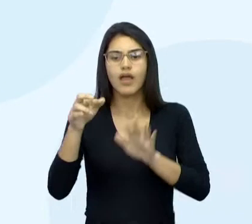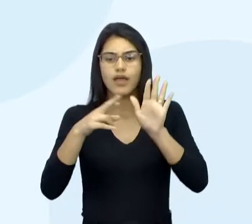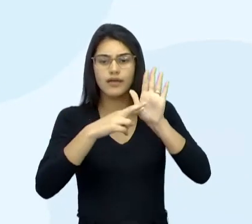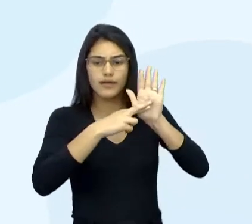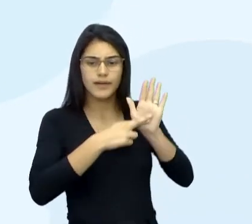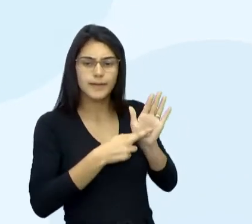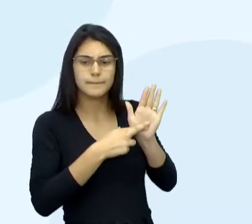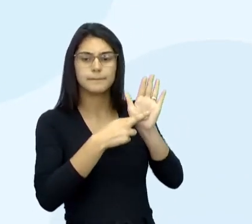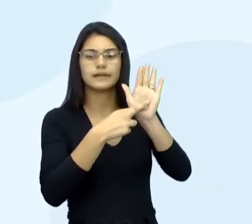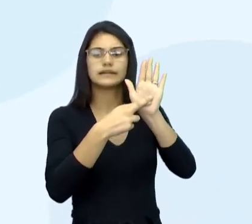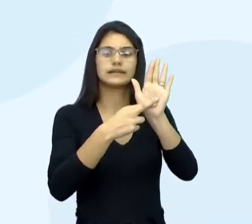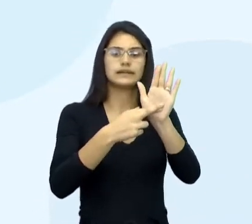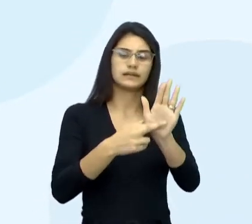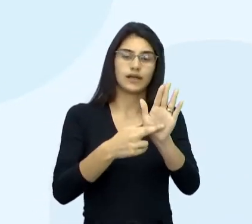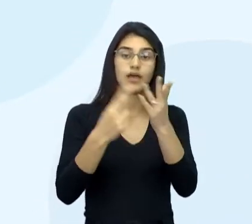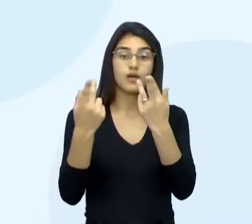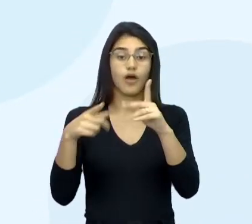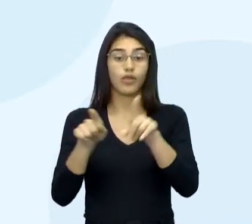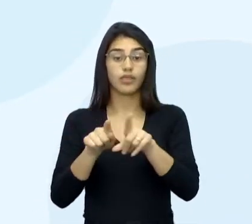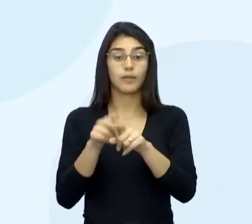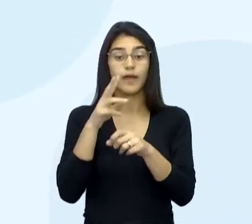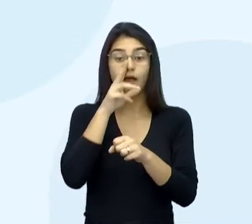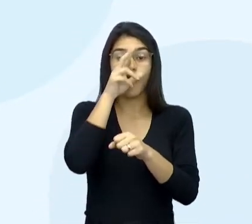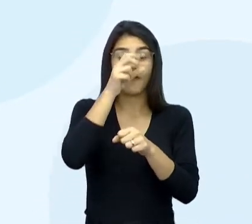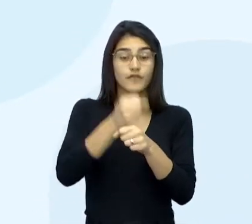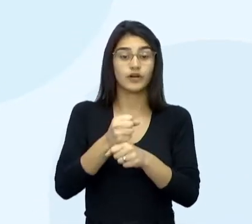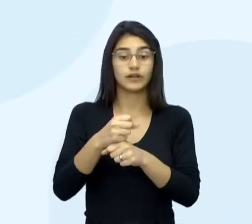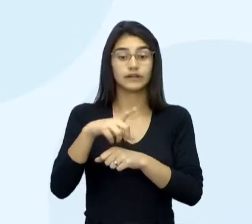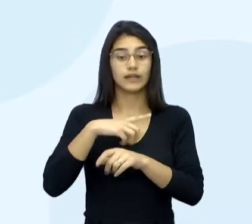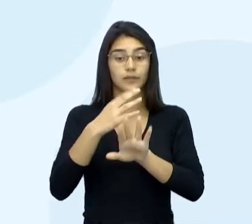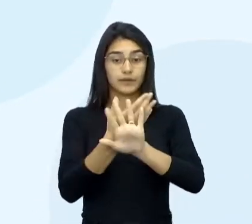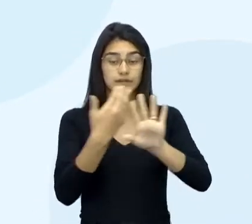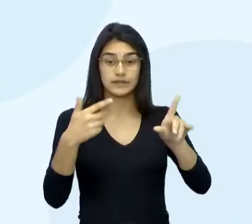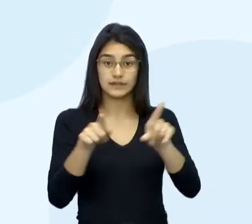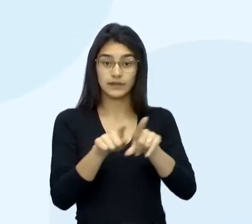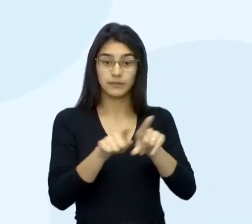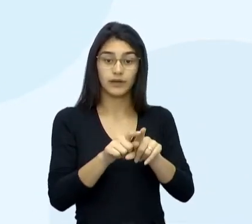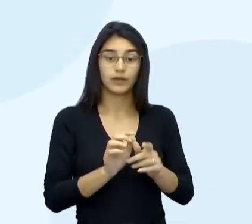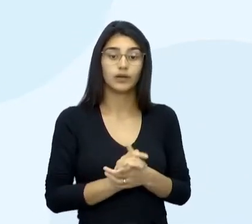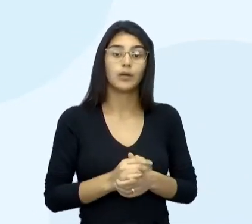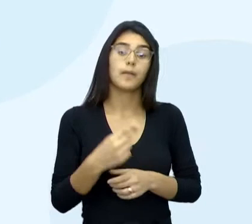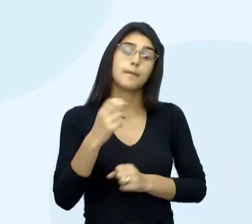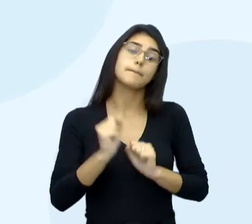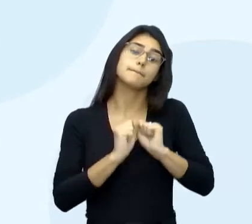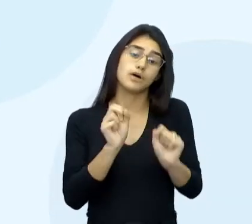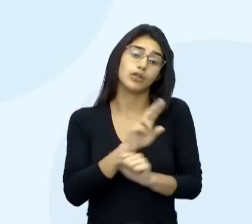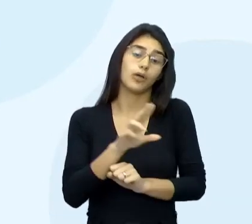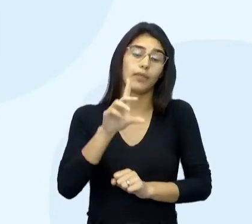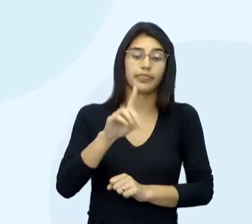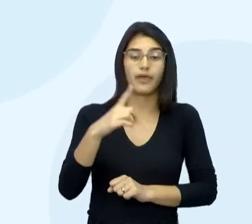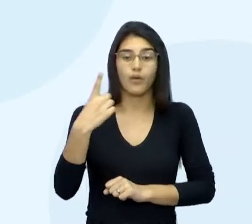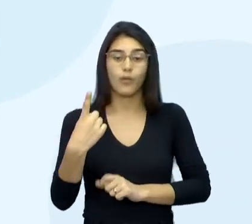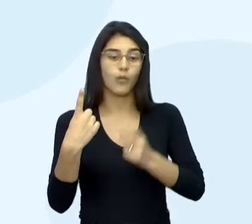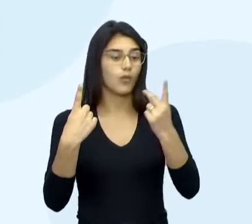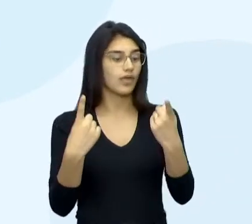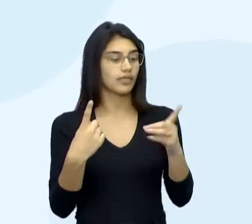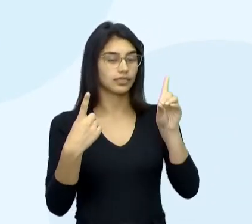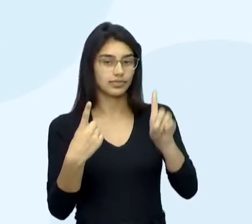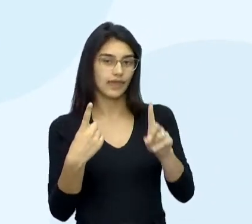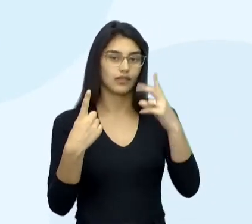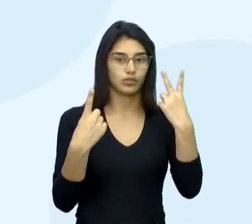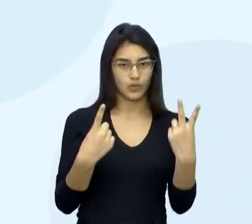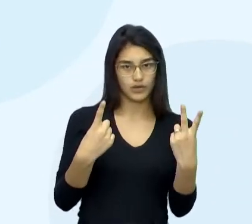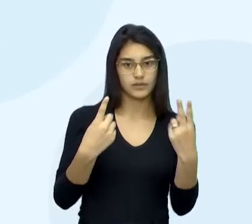representar aqui, assim como também a força resistente, está aqui a uma distância, né? Posso chamar de D1 e D2 para diferenciar,